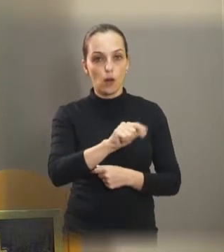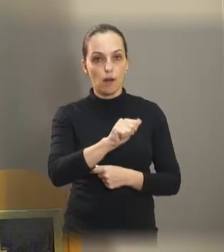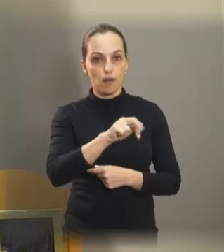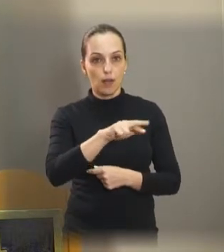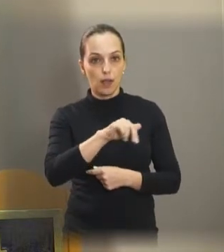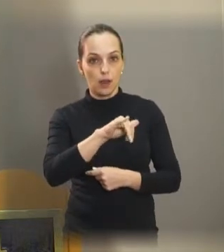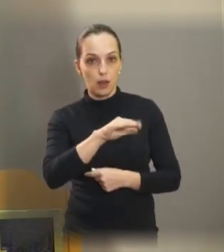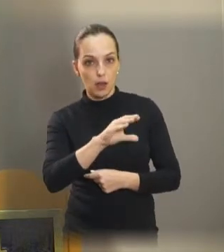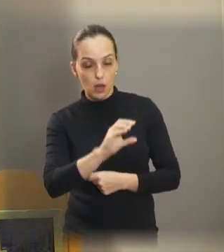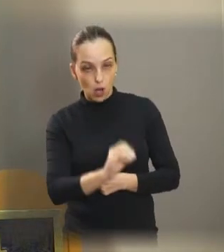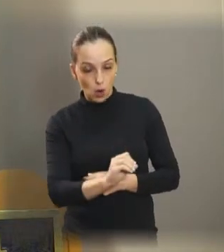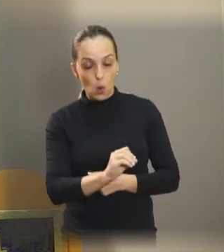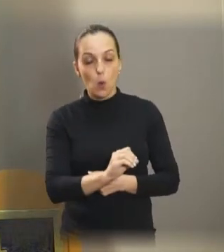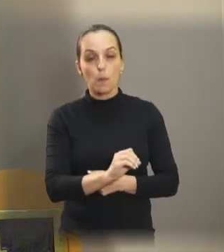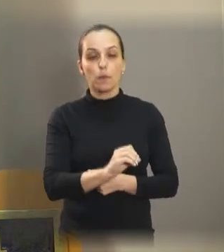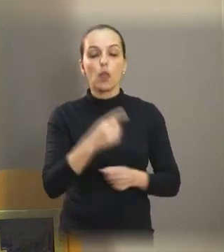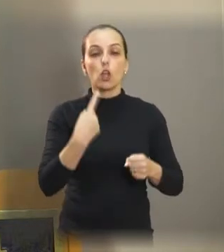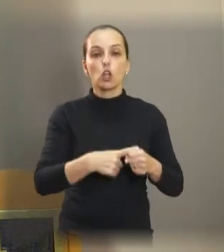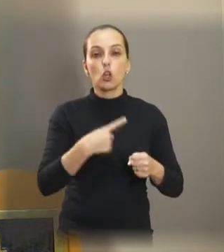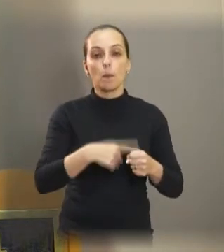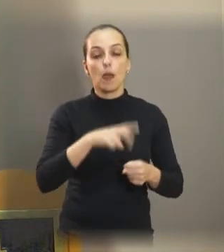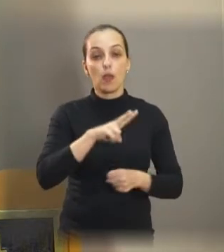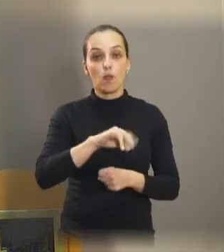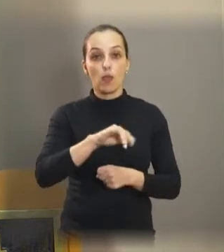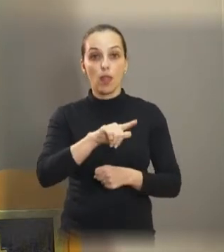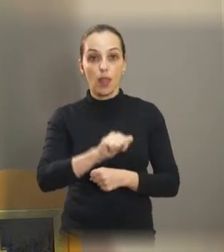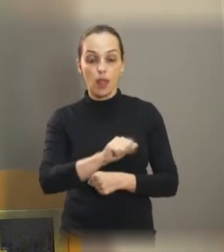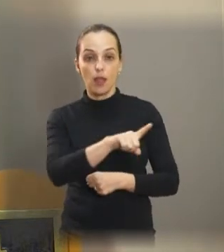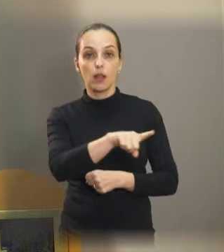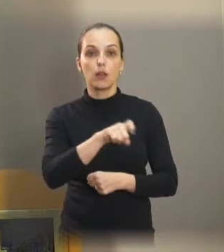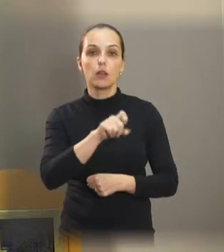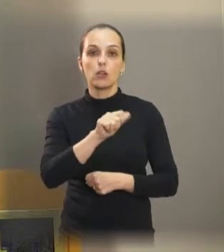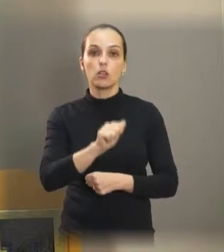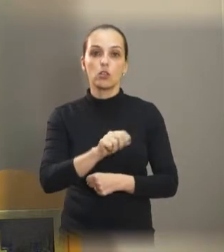Carvalho, 152, no bairro da Vila Xavier,